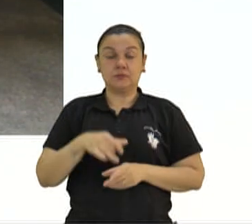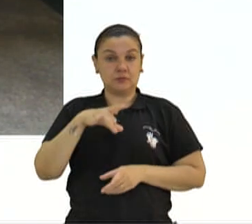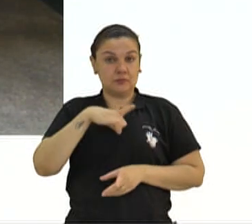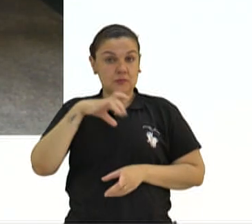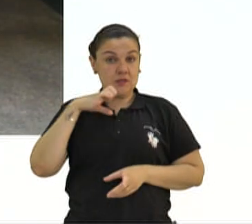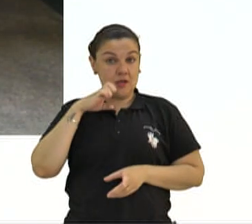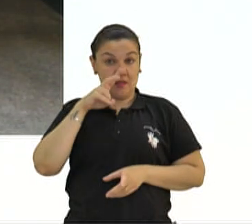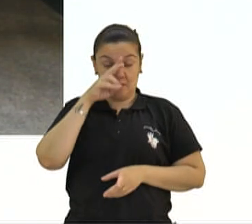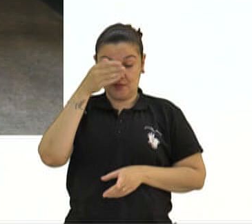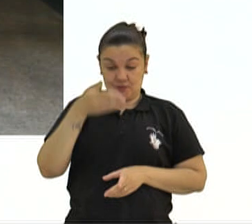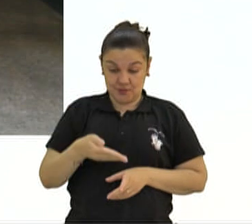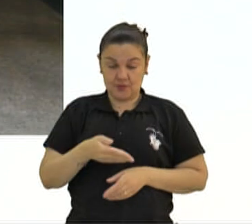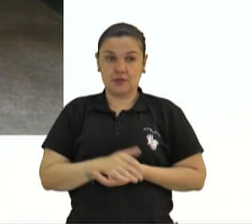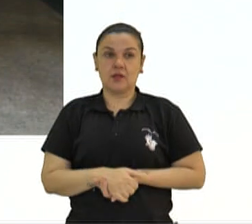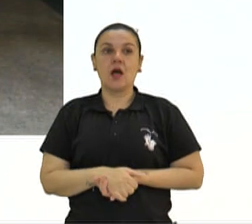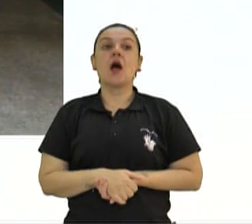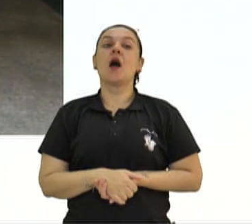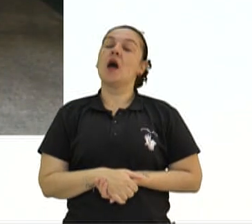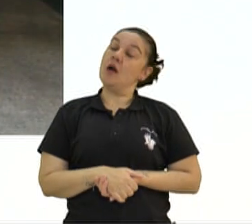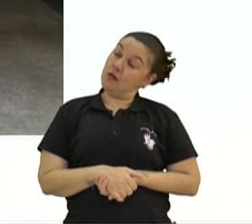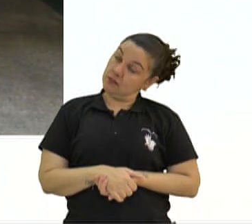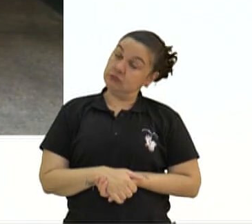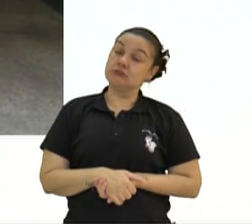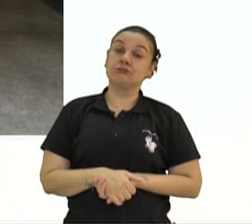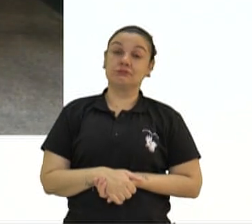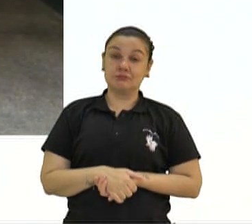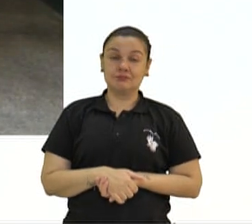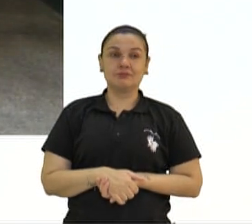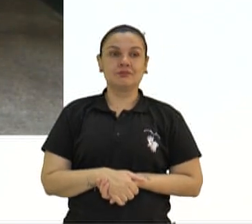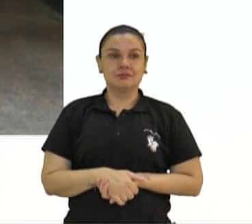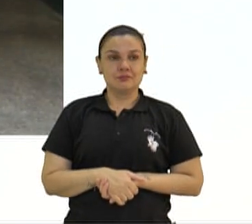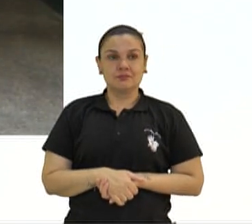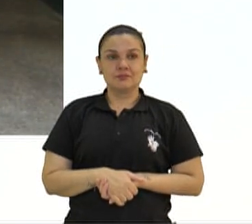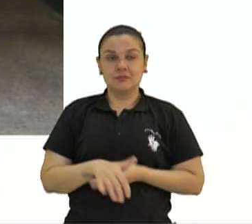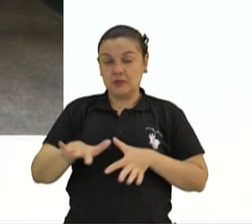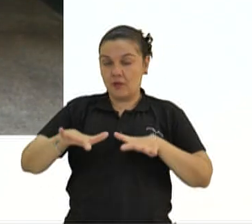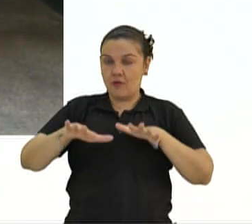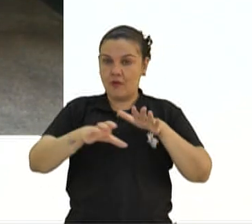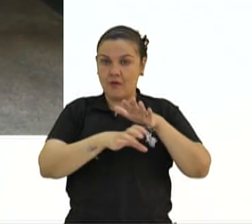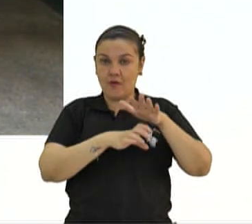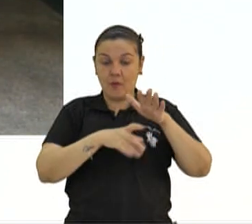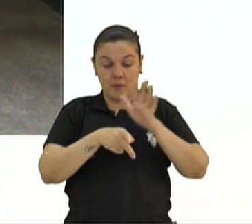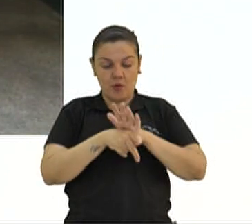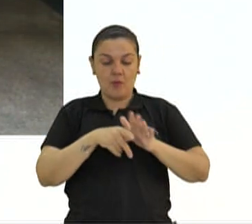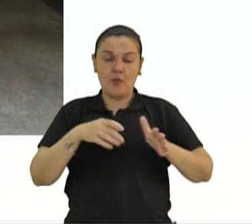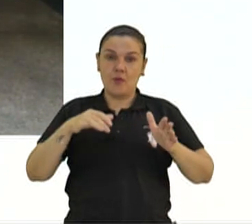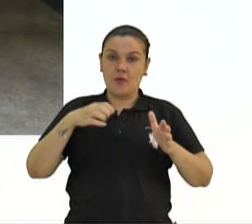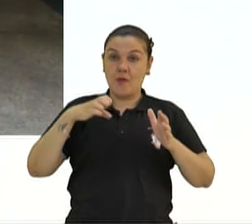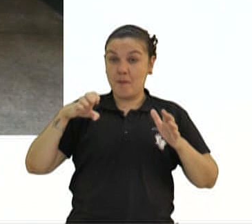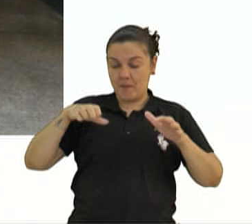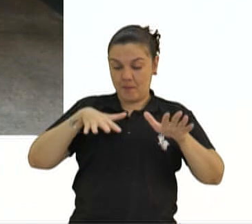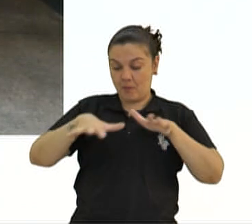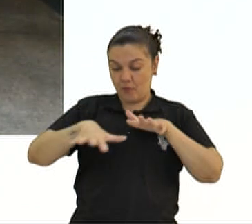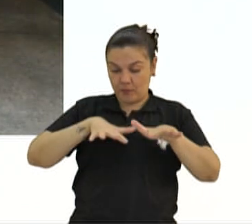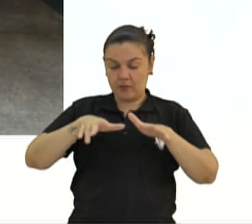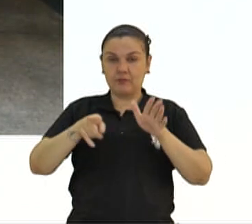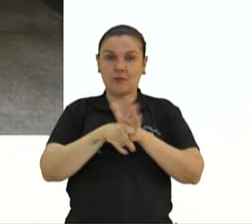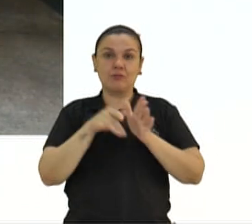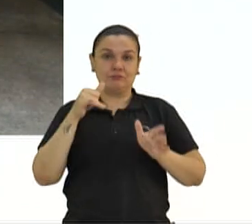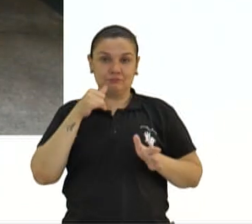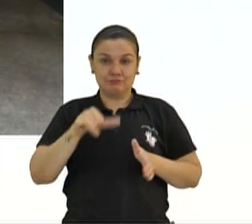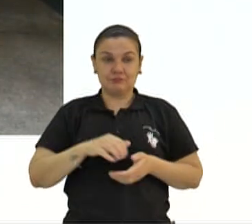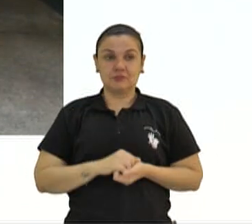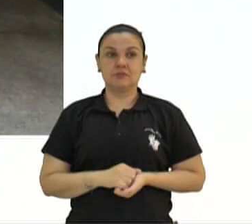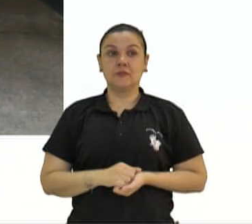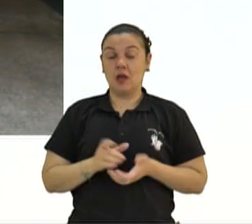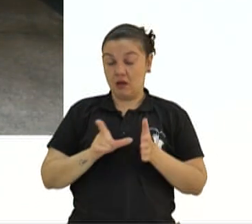energia? Energia mecânica, estou correto? Mecânica. Energia mecânica se convertendo em energia elétrica. Antes a